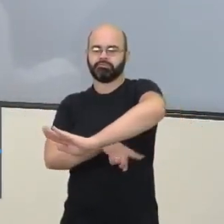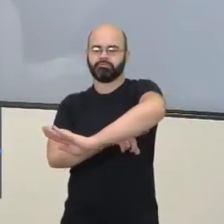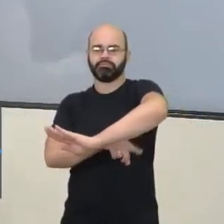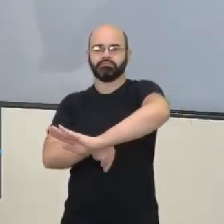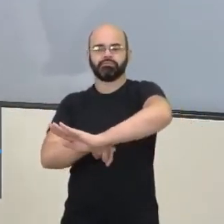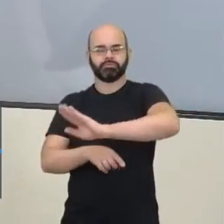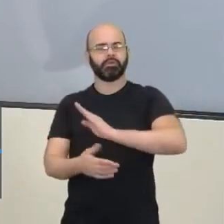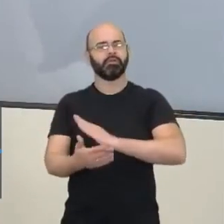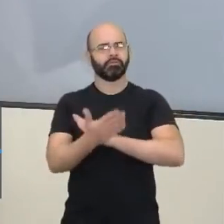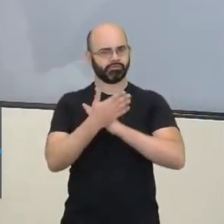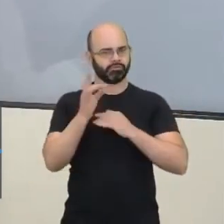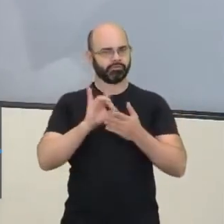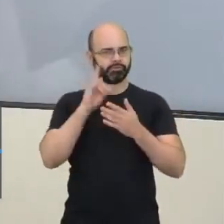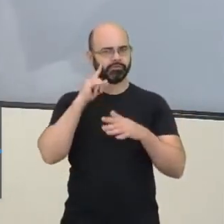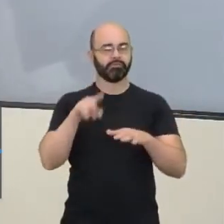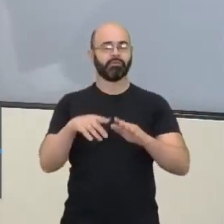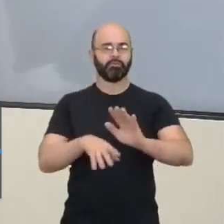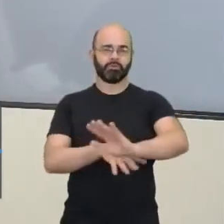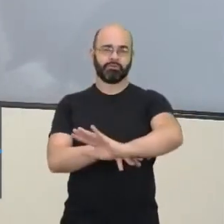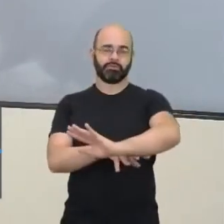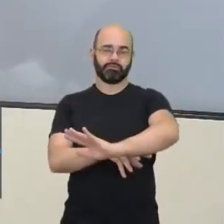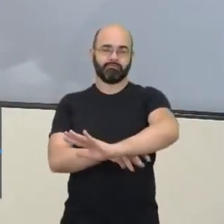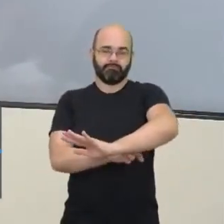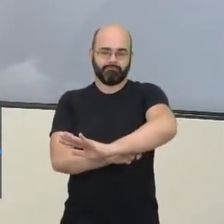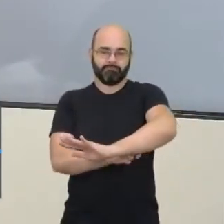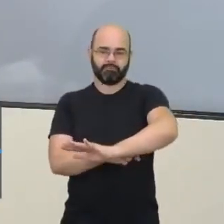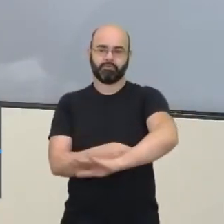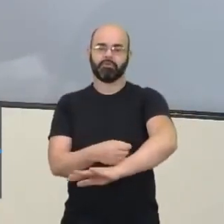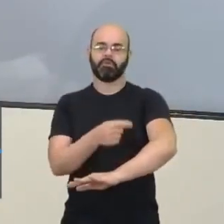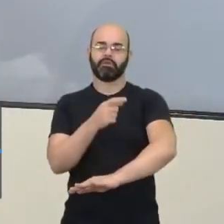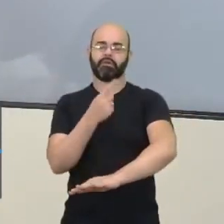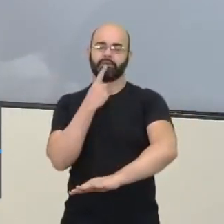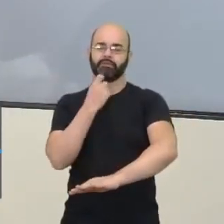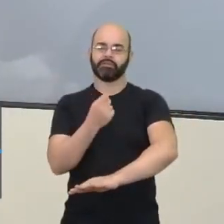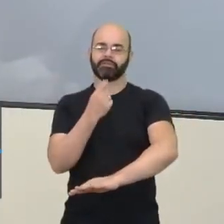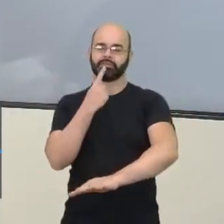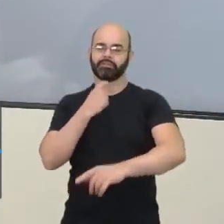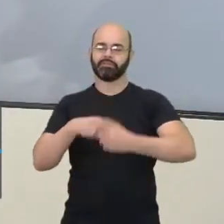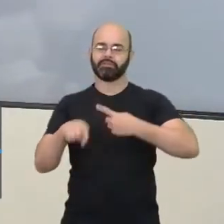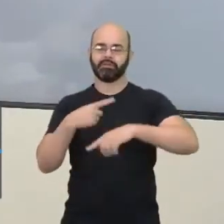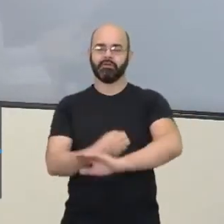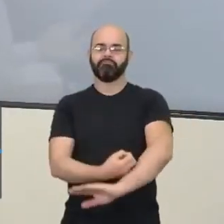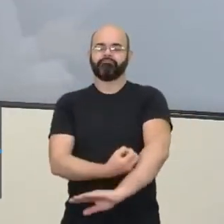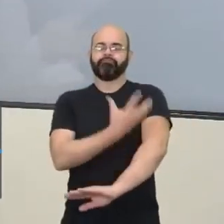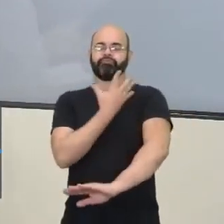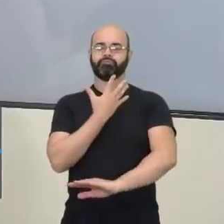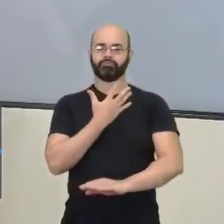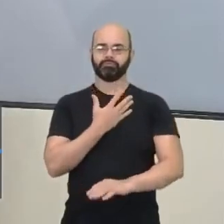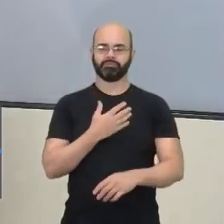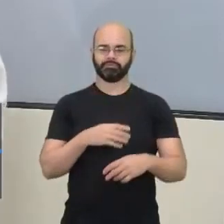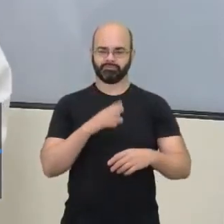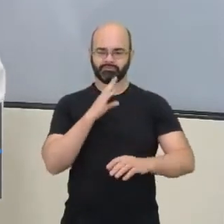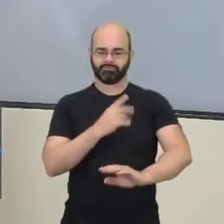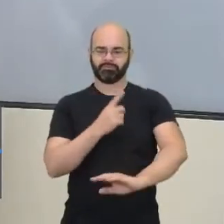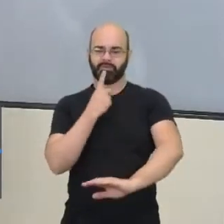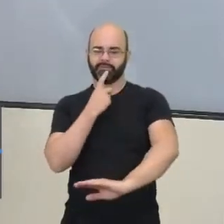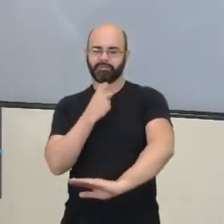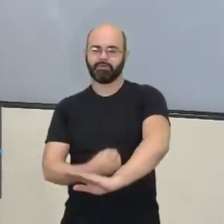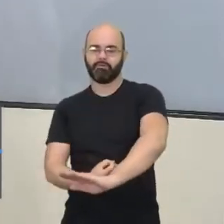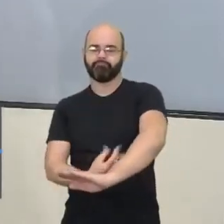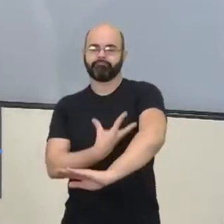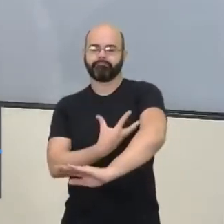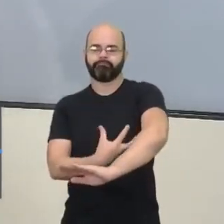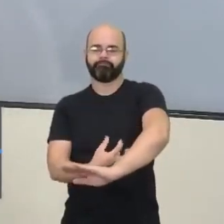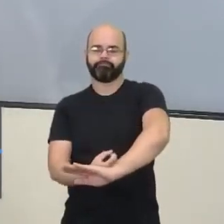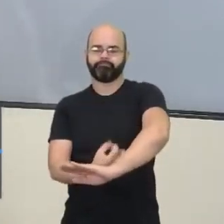Cada vez que você contrai ela, ela joga o sangue para cima. Por isso que hoje é muito recomendado fazer caminhada, né? Evita problema de pressão